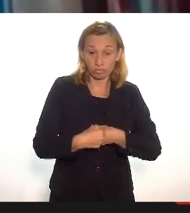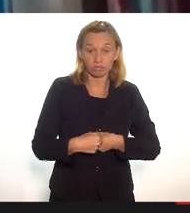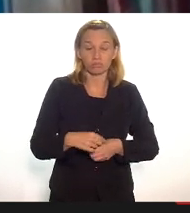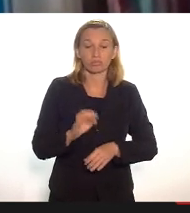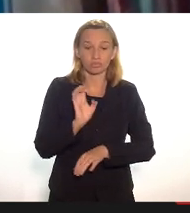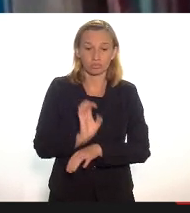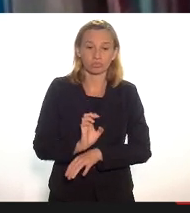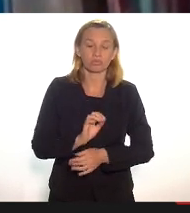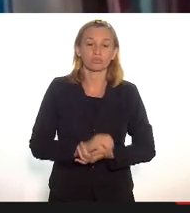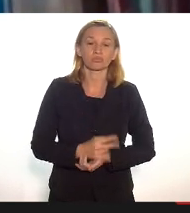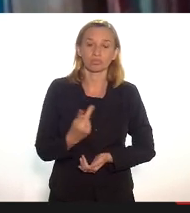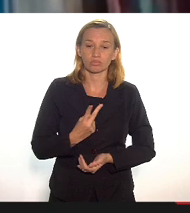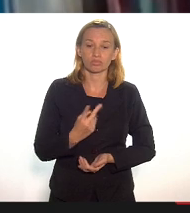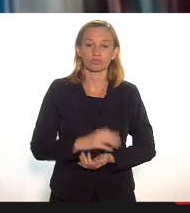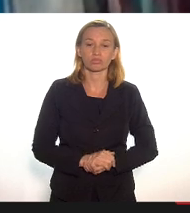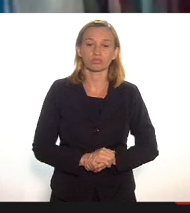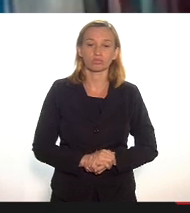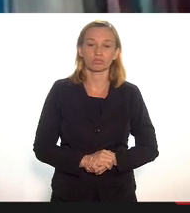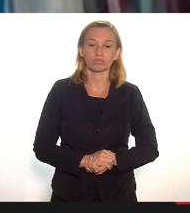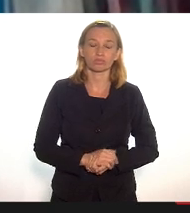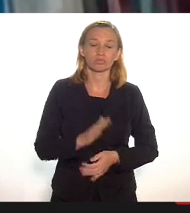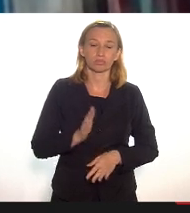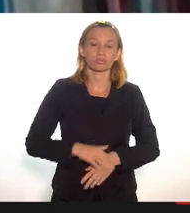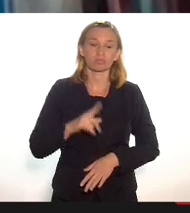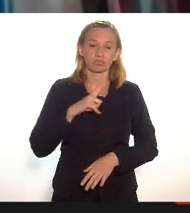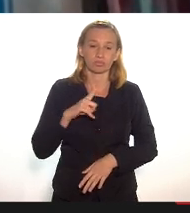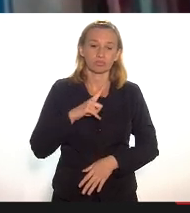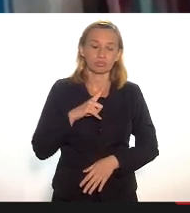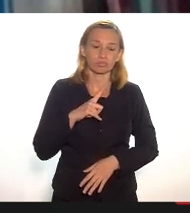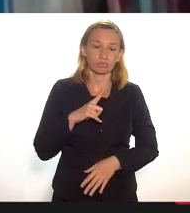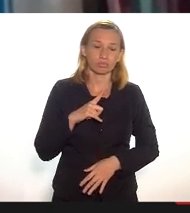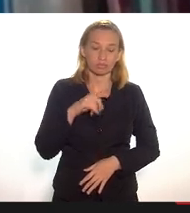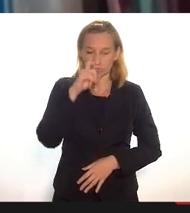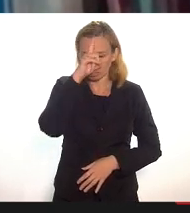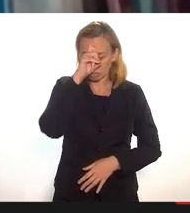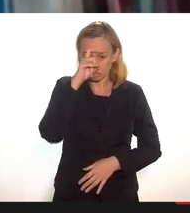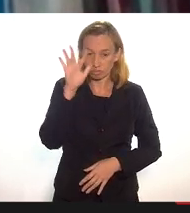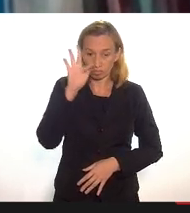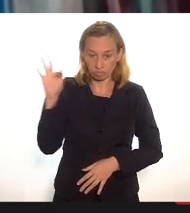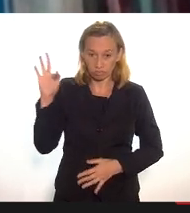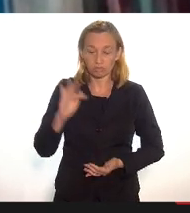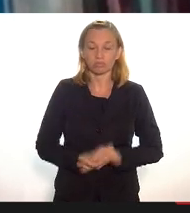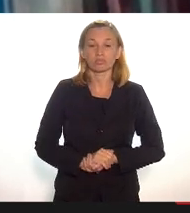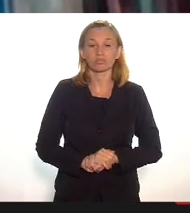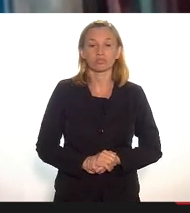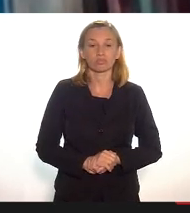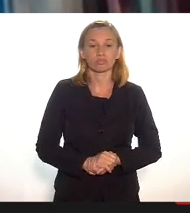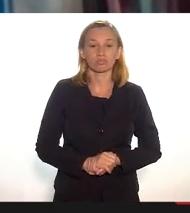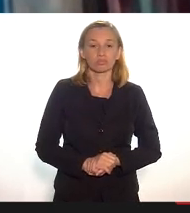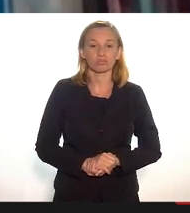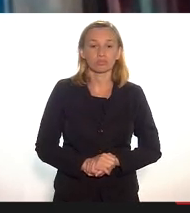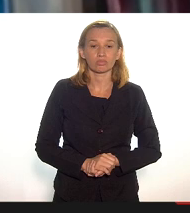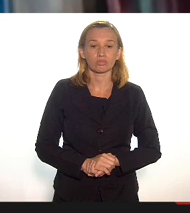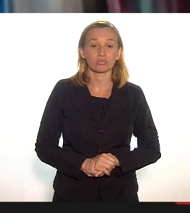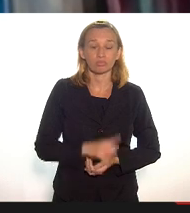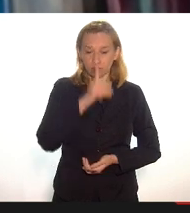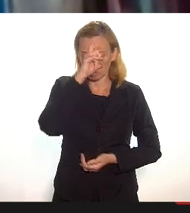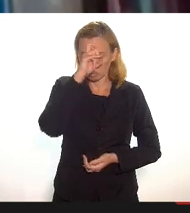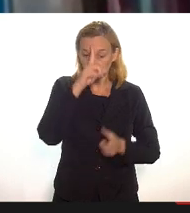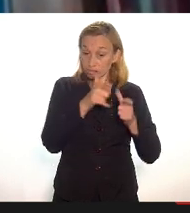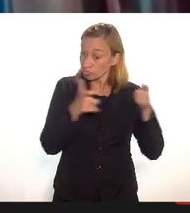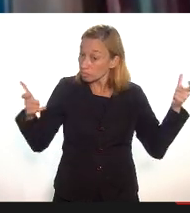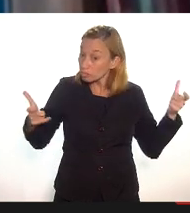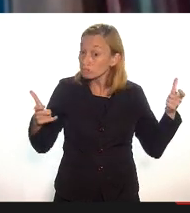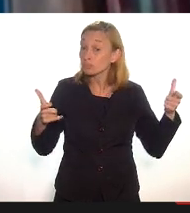estado, né, os dois, né, que mais tem unidades públicas, né, federais, e que são hospitais de grande estrutura,